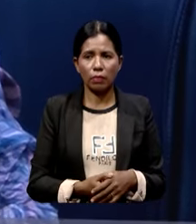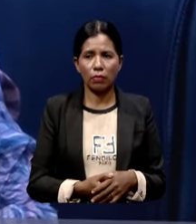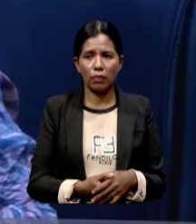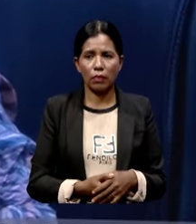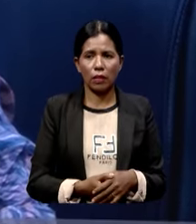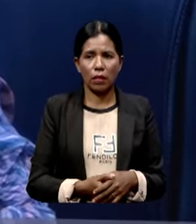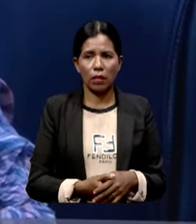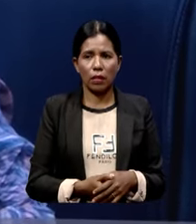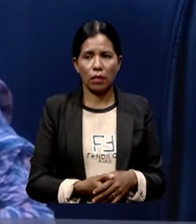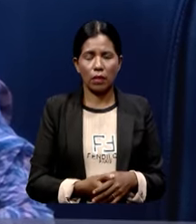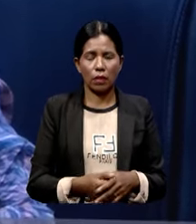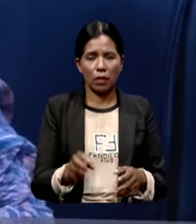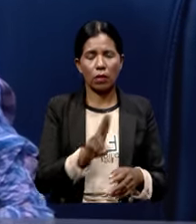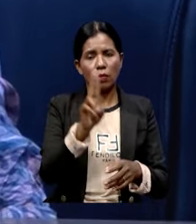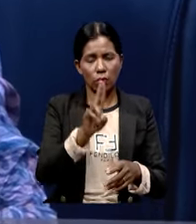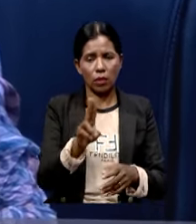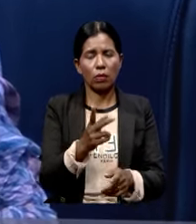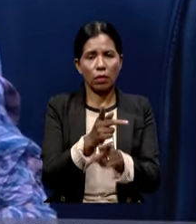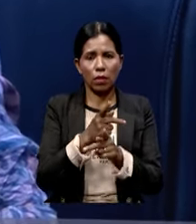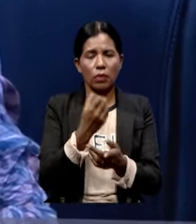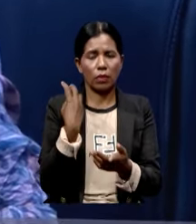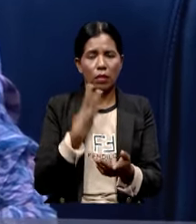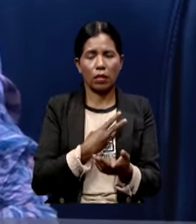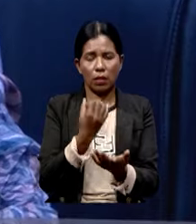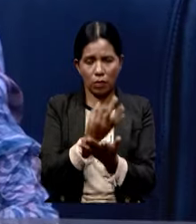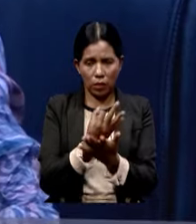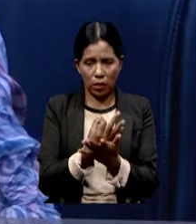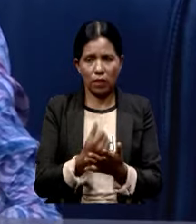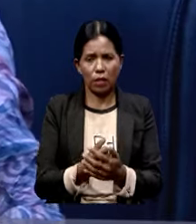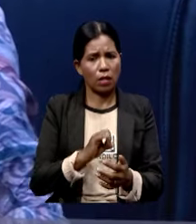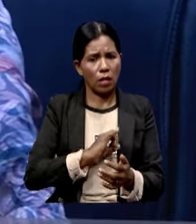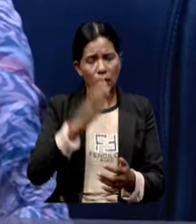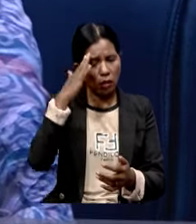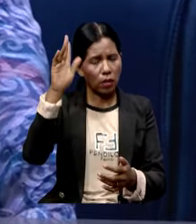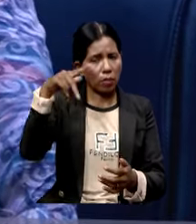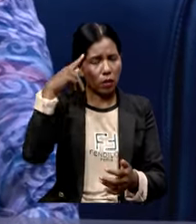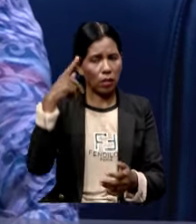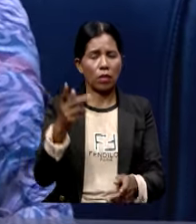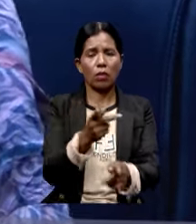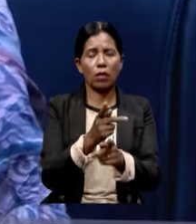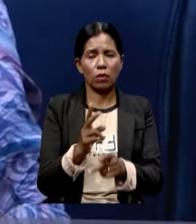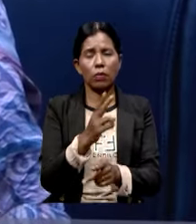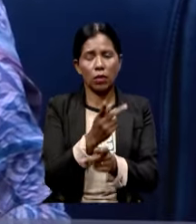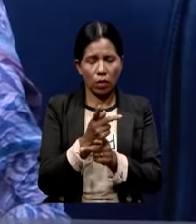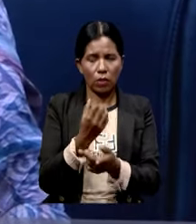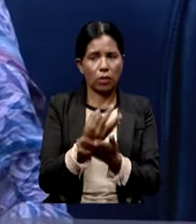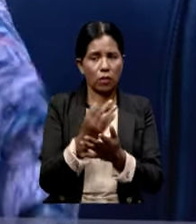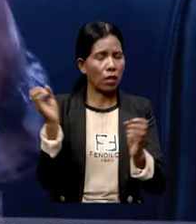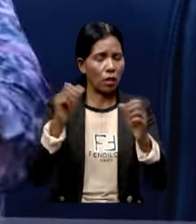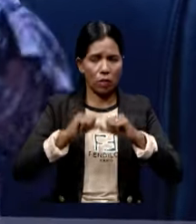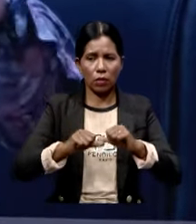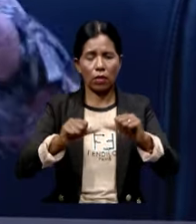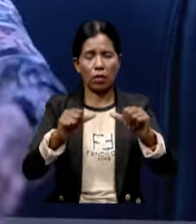Para tu aproveita halo poupança, moço. E ao lá dele, política poupança, ele, né? Lá é continuidade.